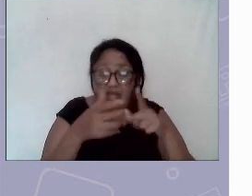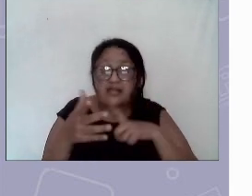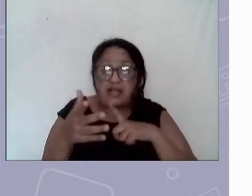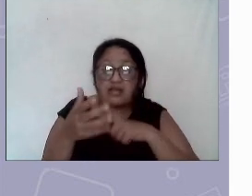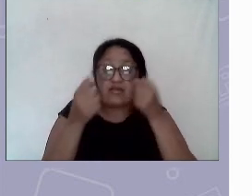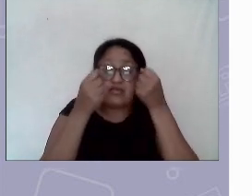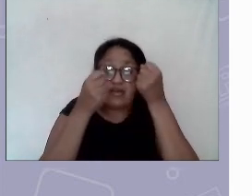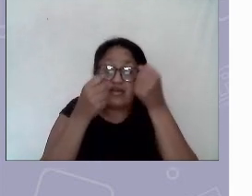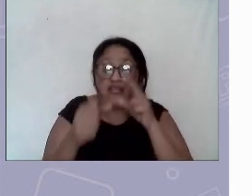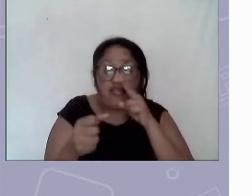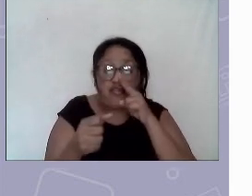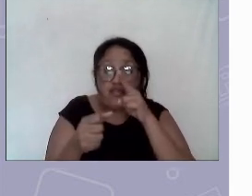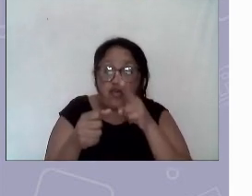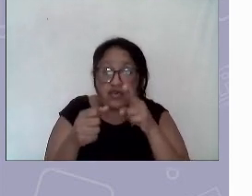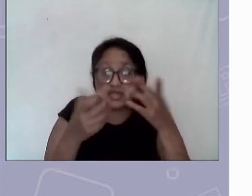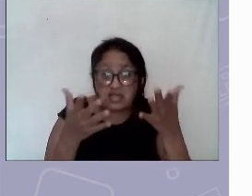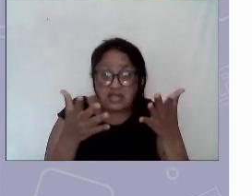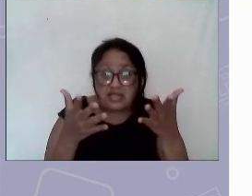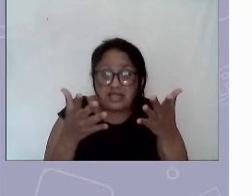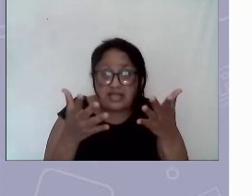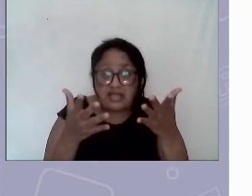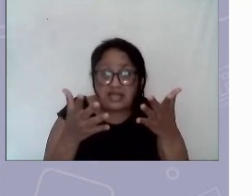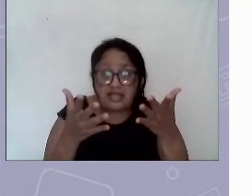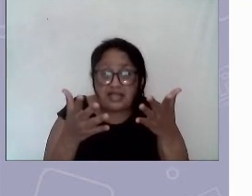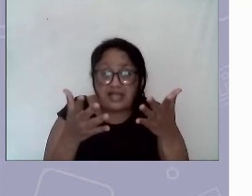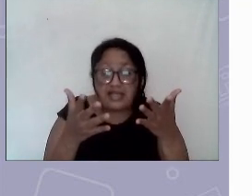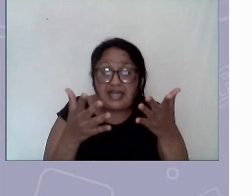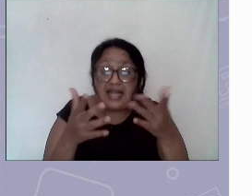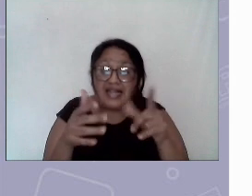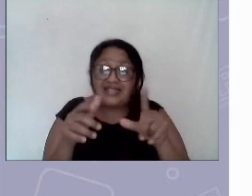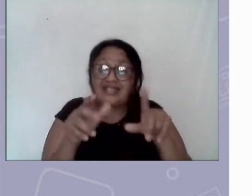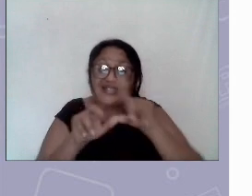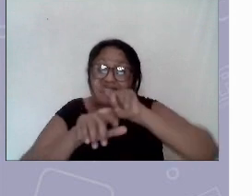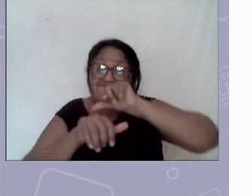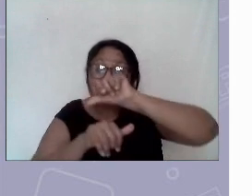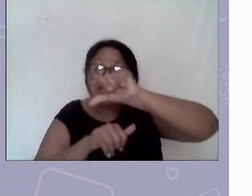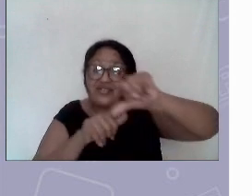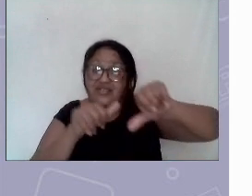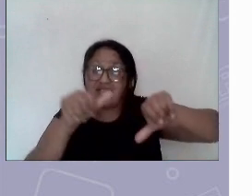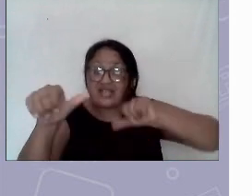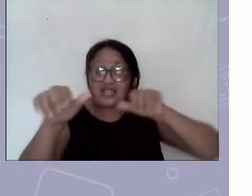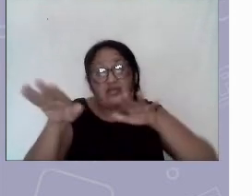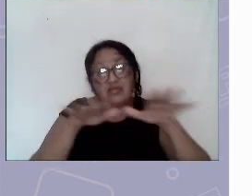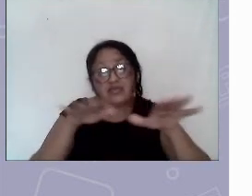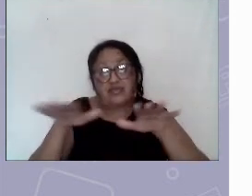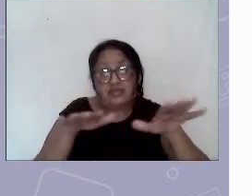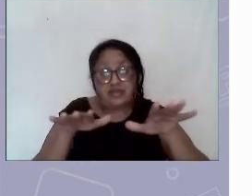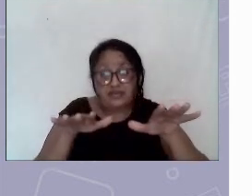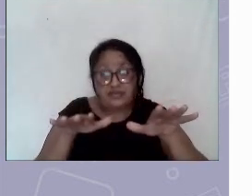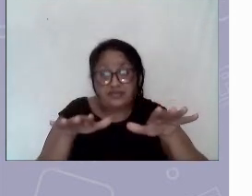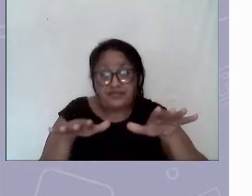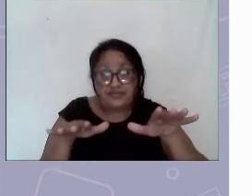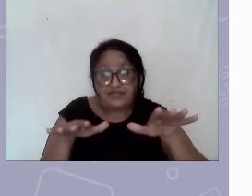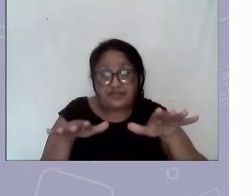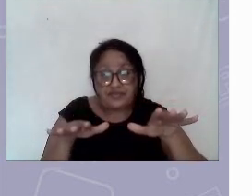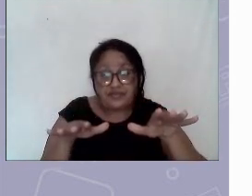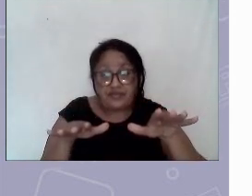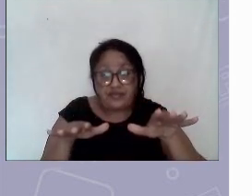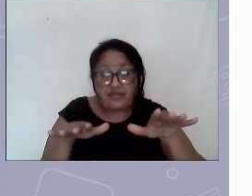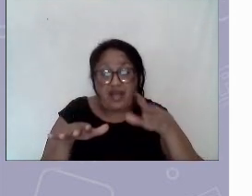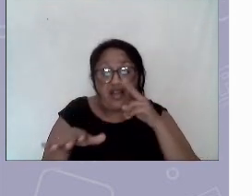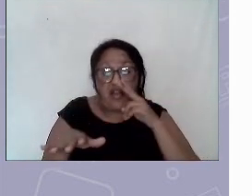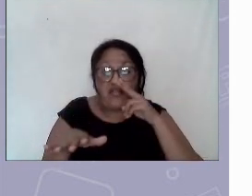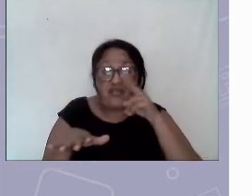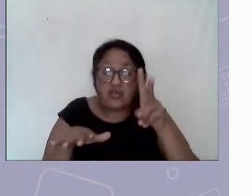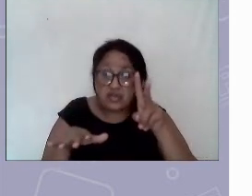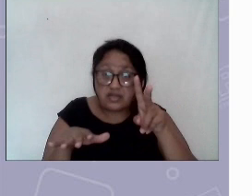de atrito que eu vou destacar em azul que ela é contrária ao movimento né é uma força de atrito ok tá